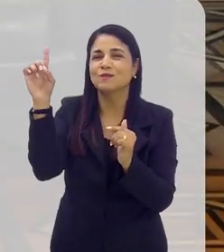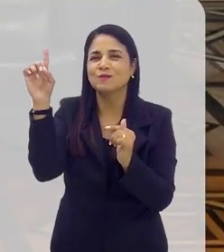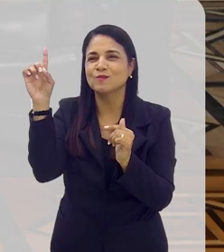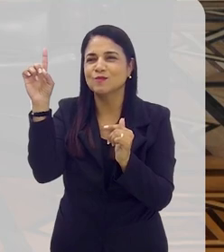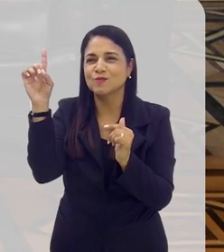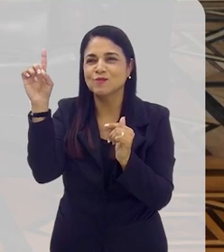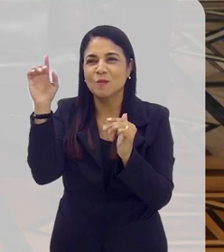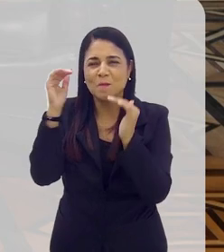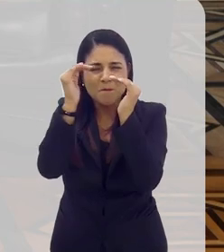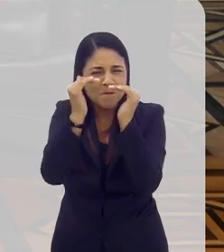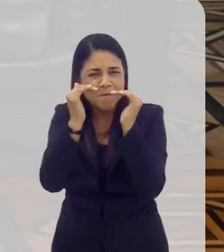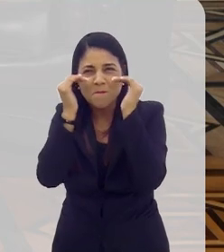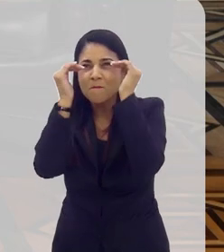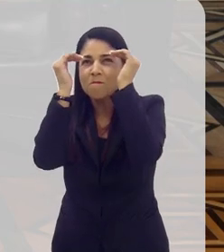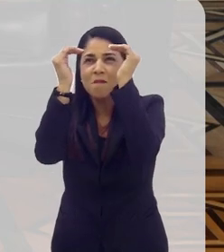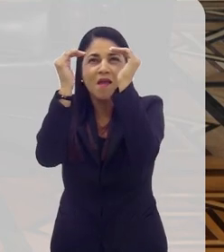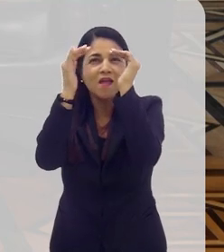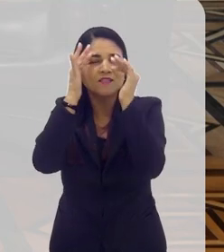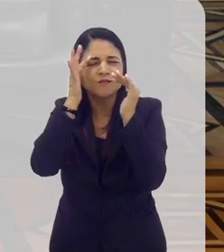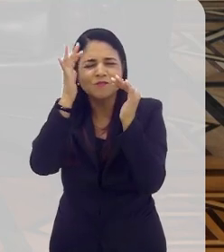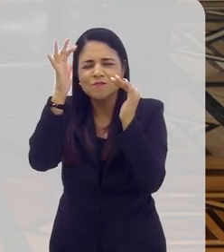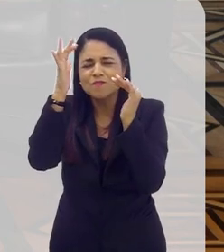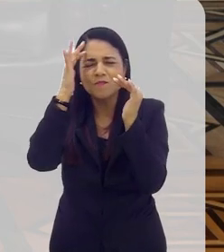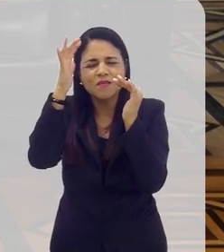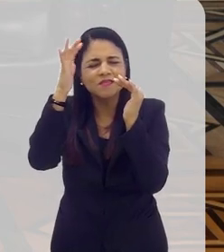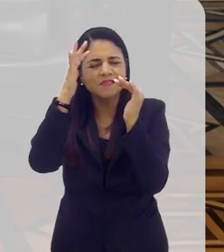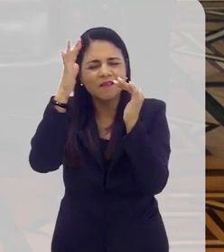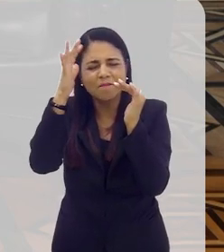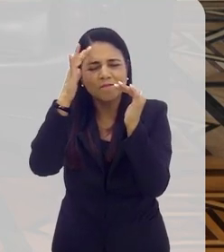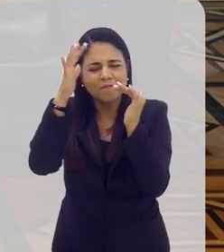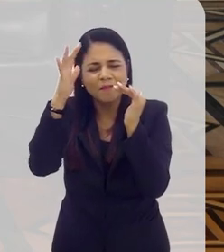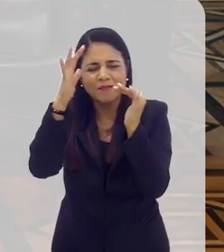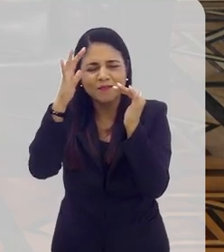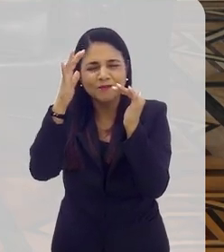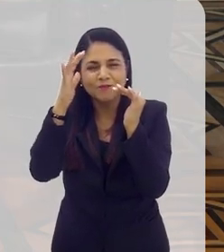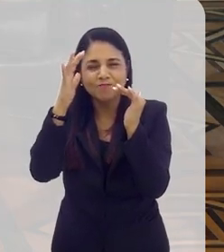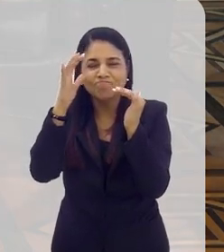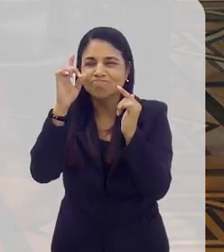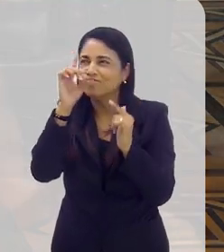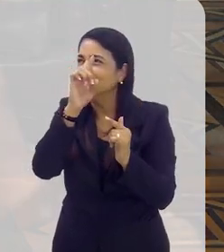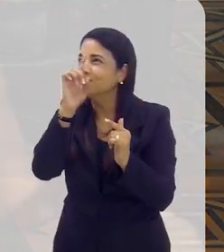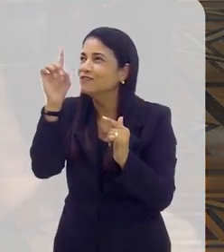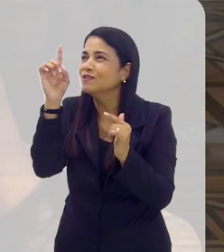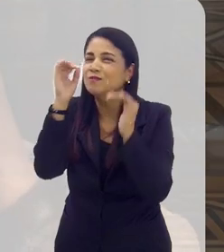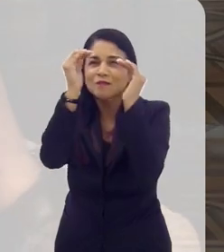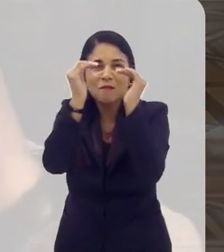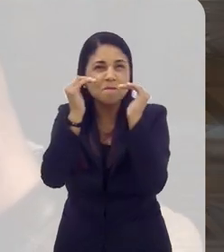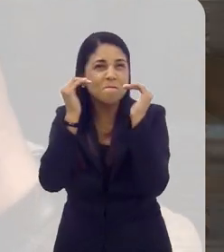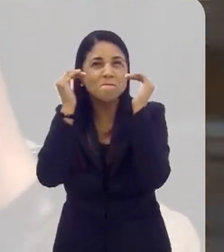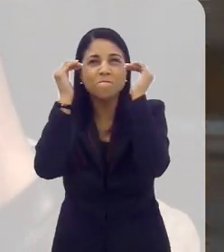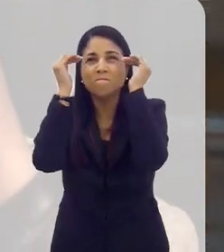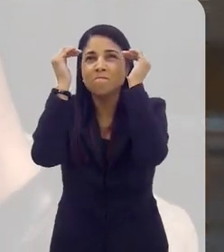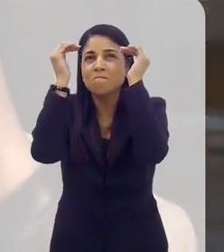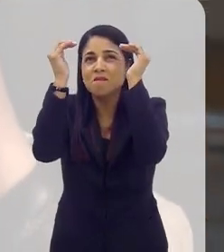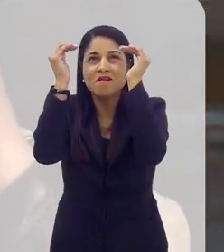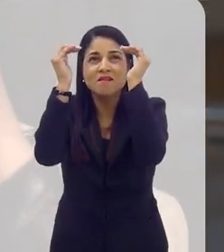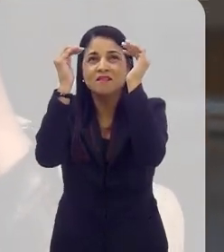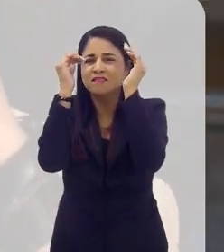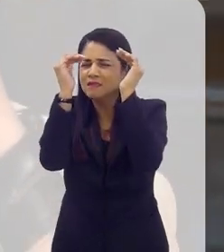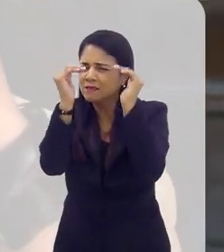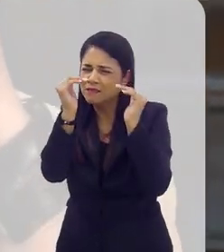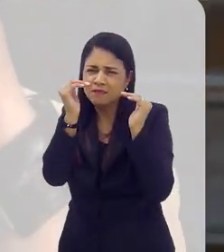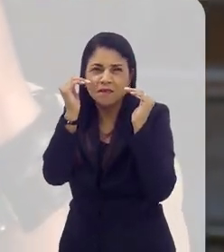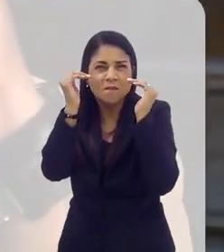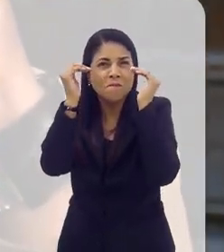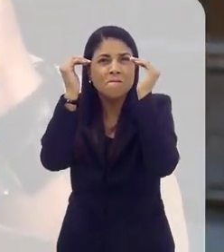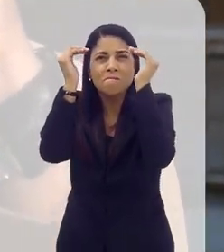possa expressar. Meu Deus, é mais que o pensamento pode